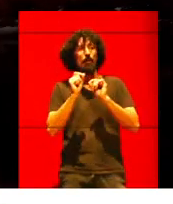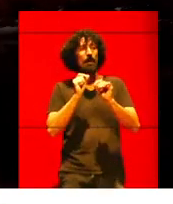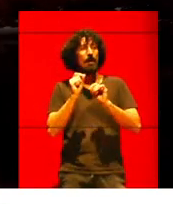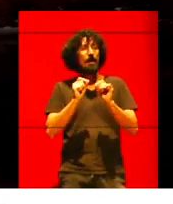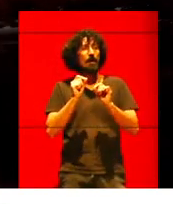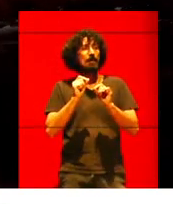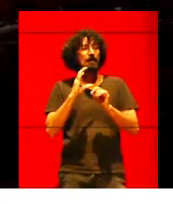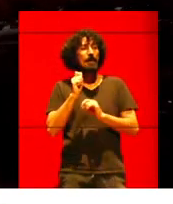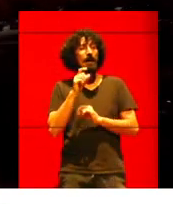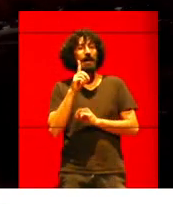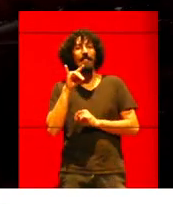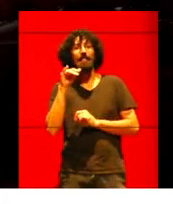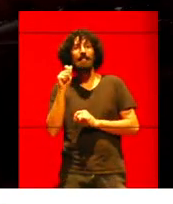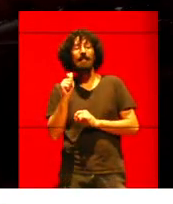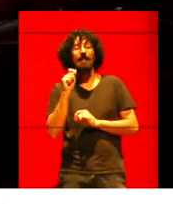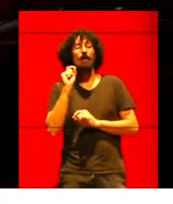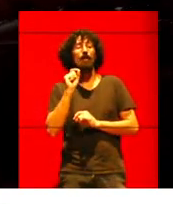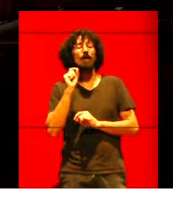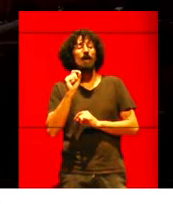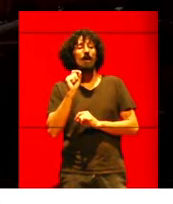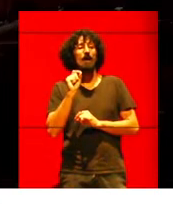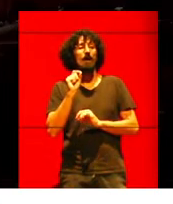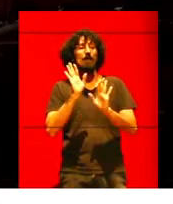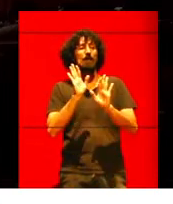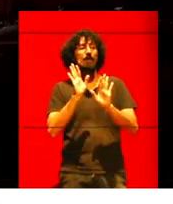ó. Cadeia carbônica